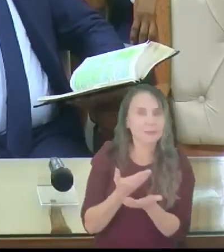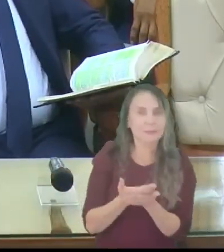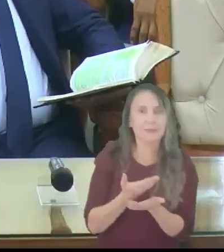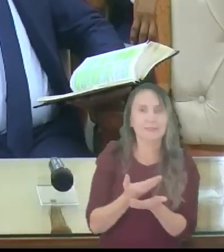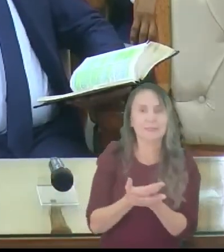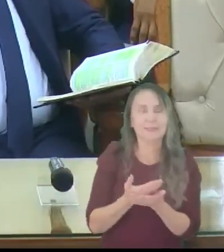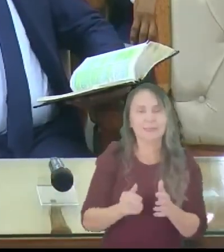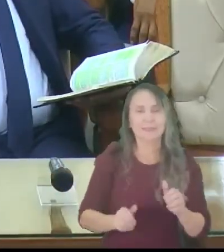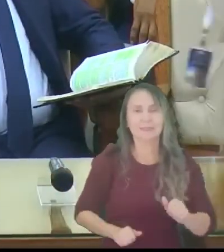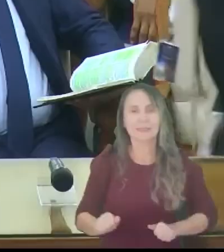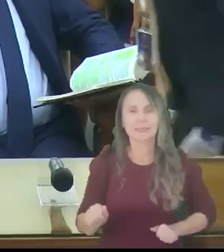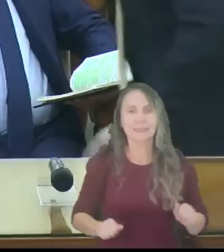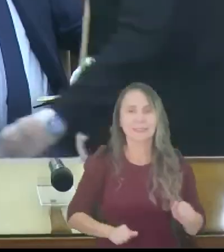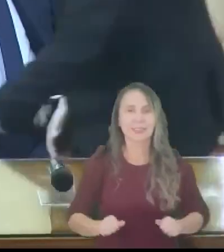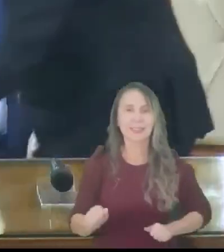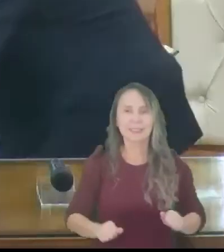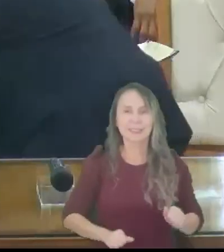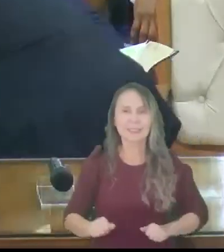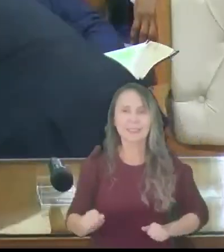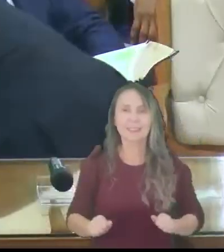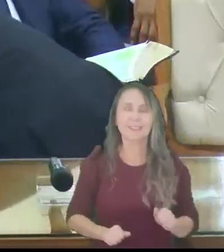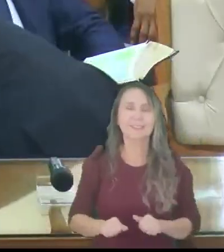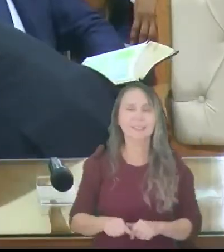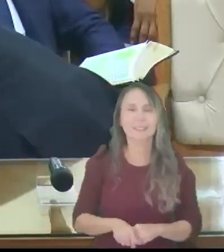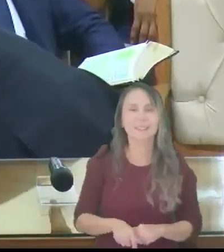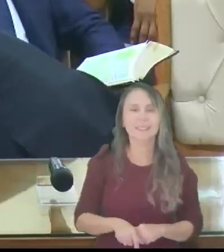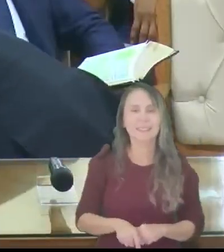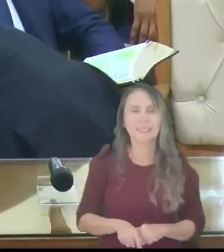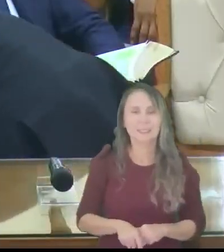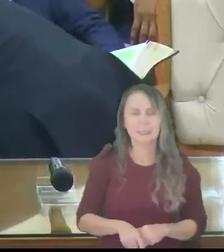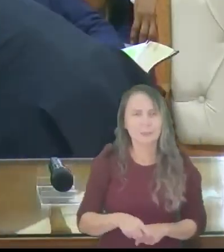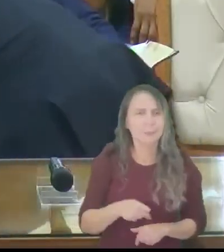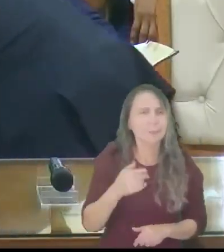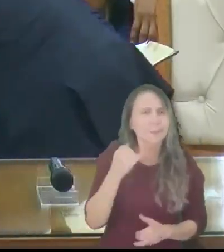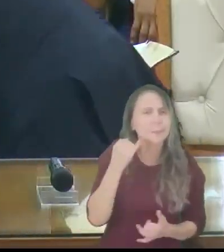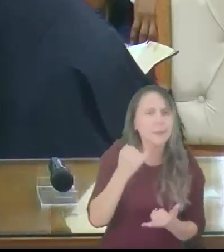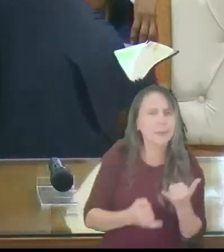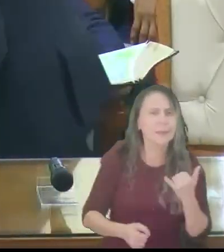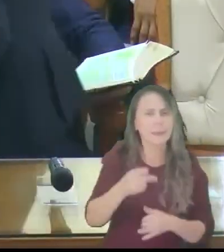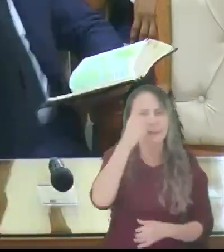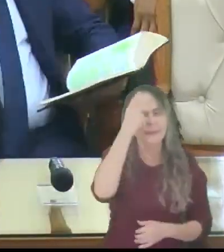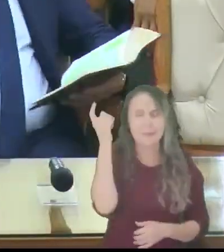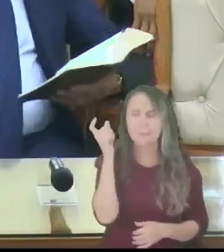Atos. Parece que muita gente não tem interesse em aprender.